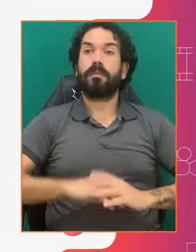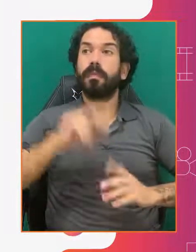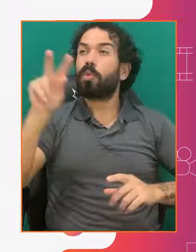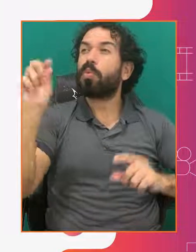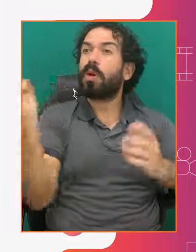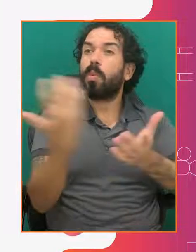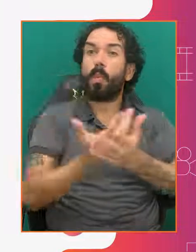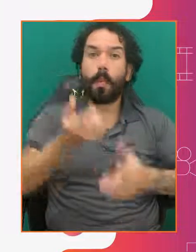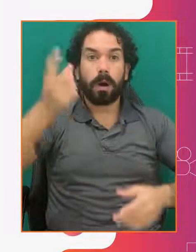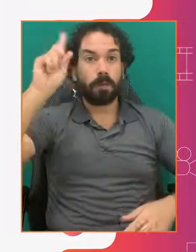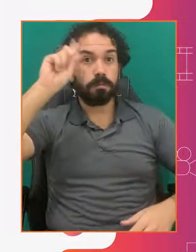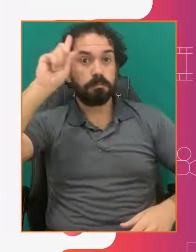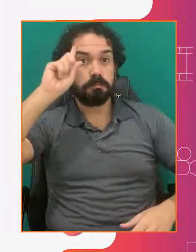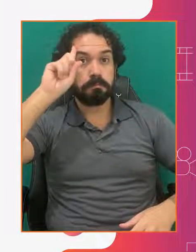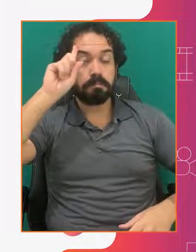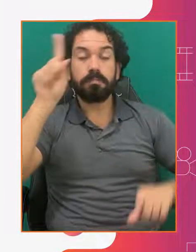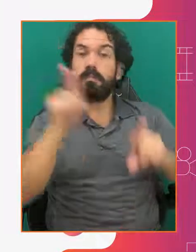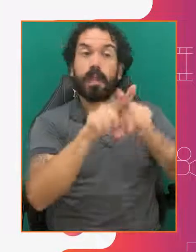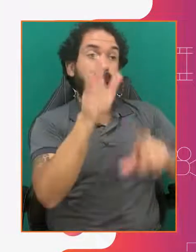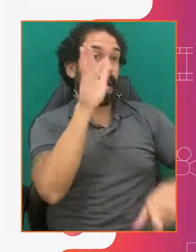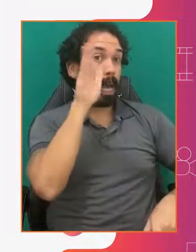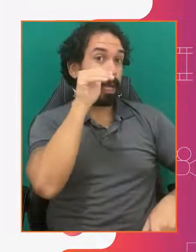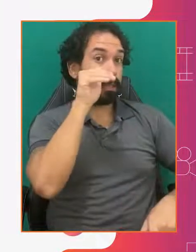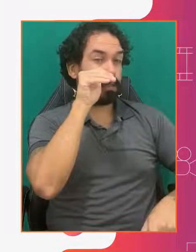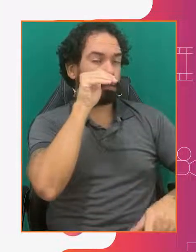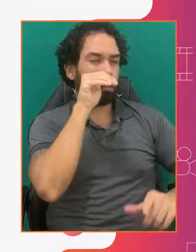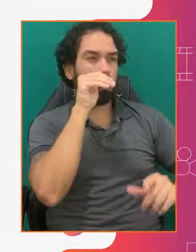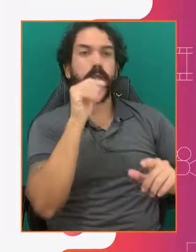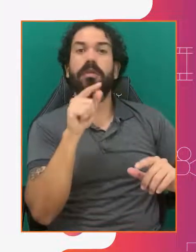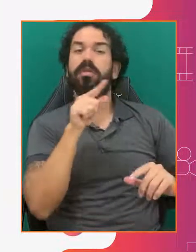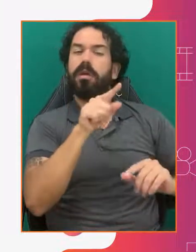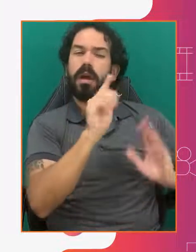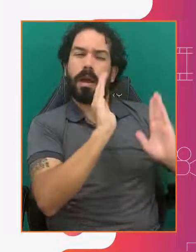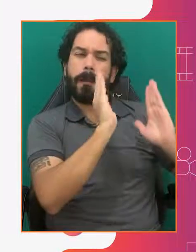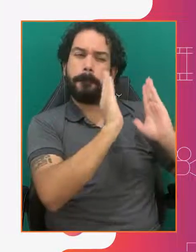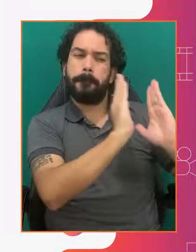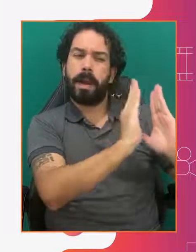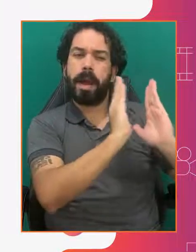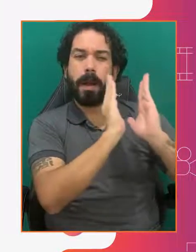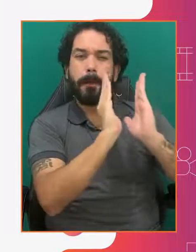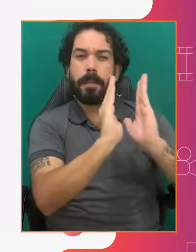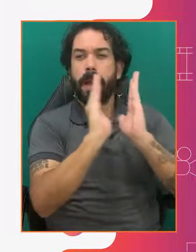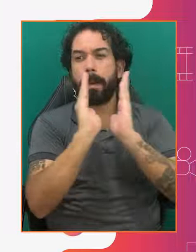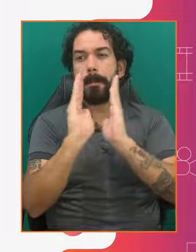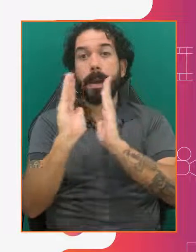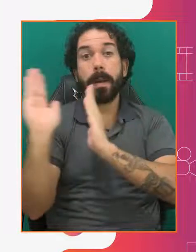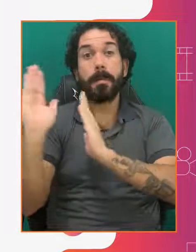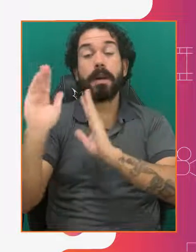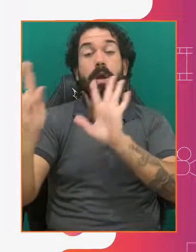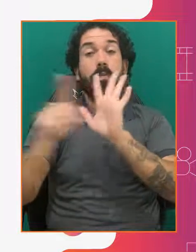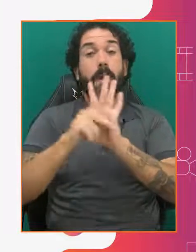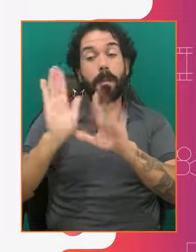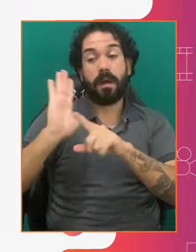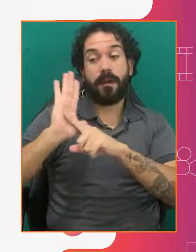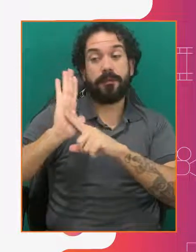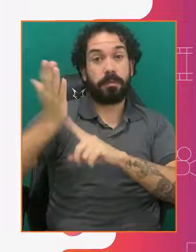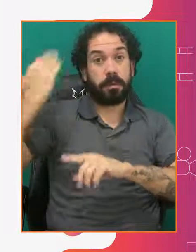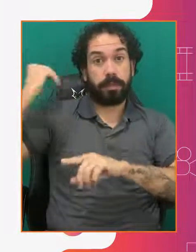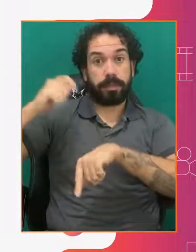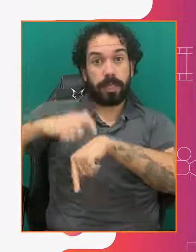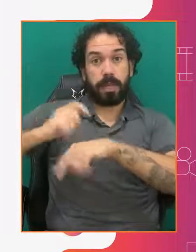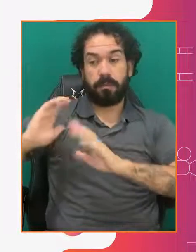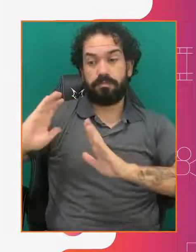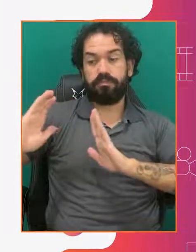do cotidiano, assistindo quadro a quadro as gravações dos filmes da época, levando